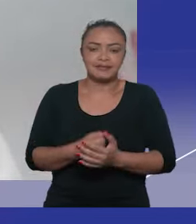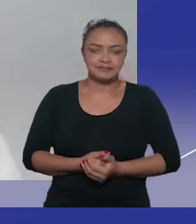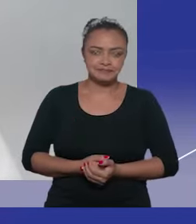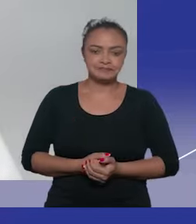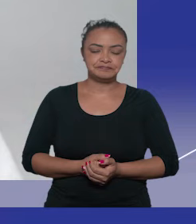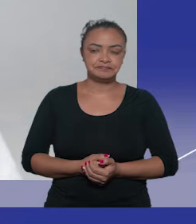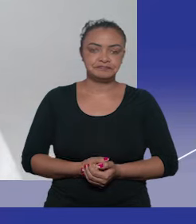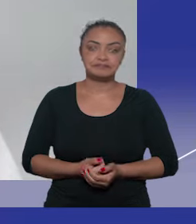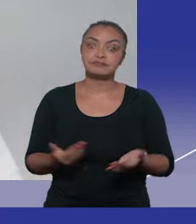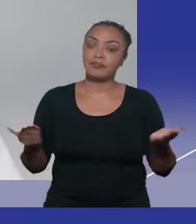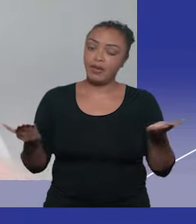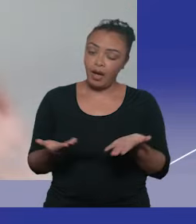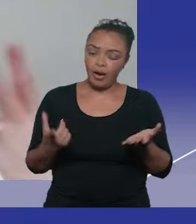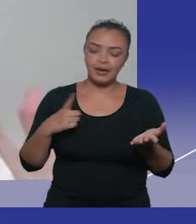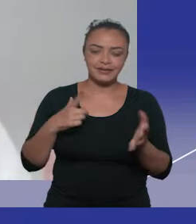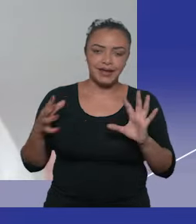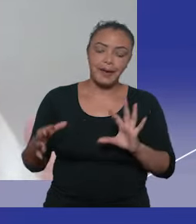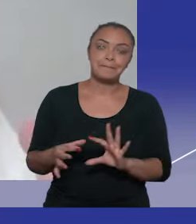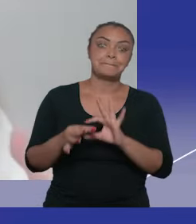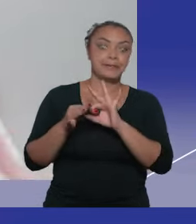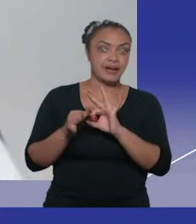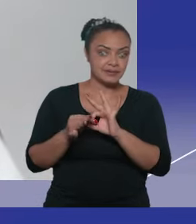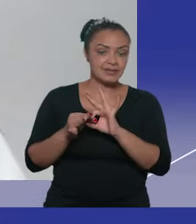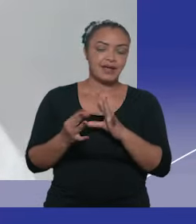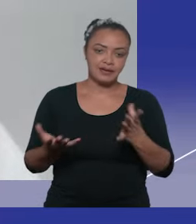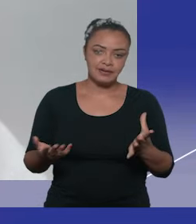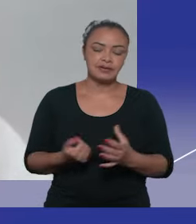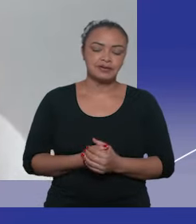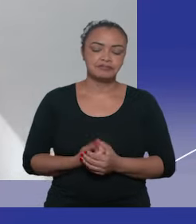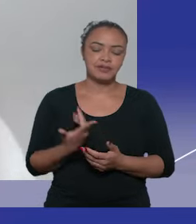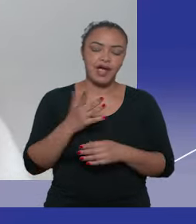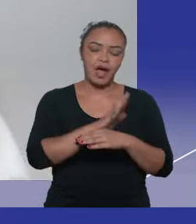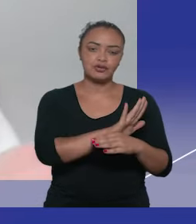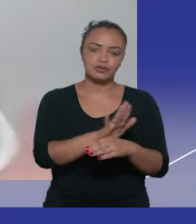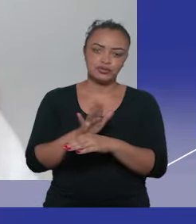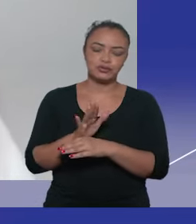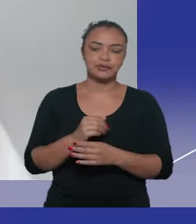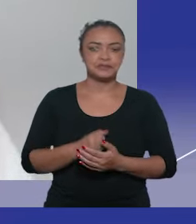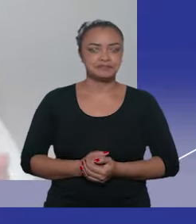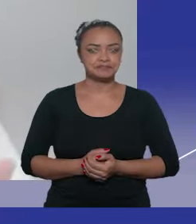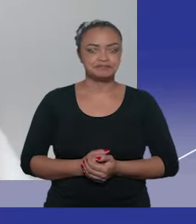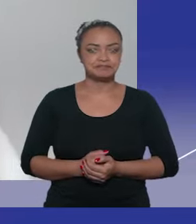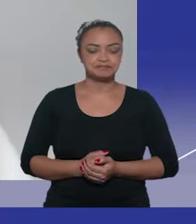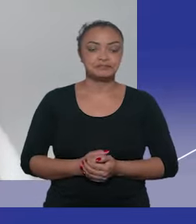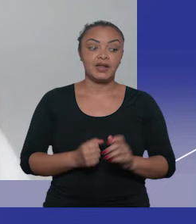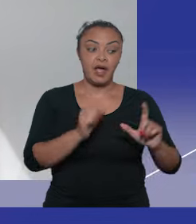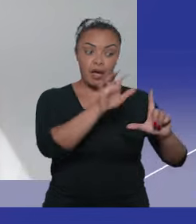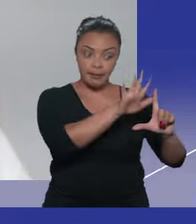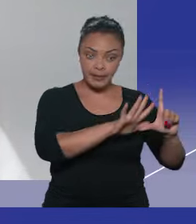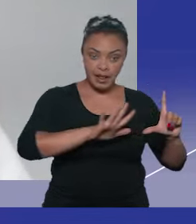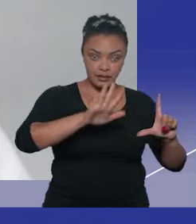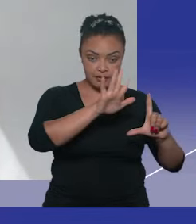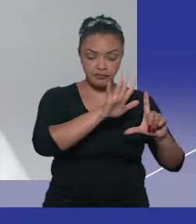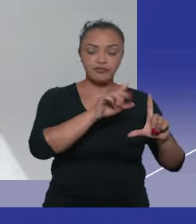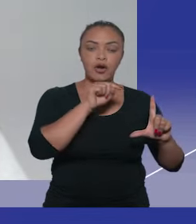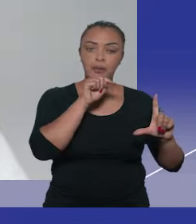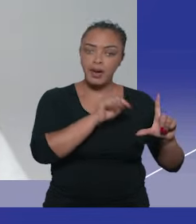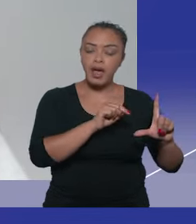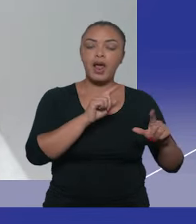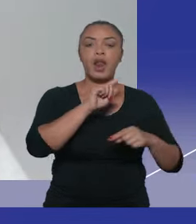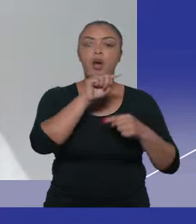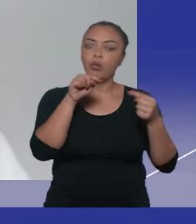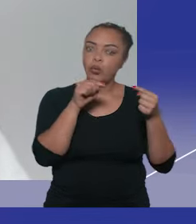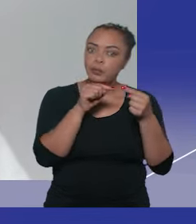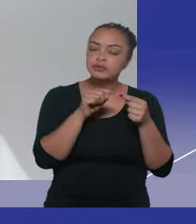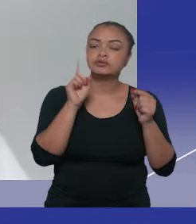super complicado. Eu não sei por onde começar. Não sei nem por onde começar. E agora tem a parceria ali, né? Os especialistas, isso